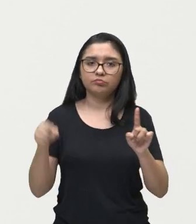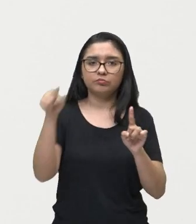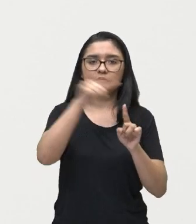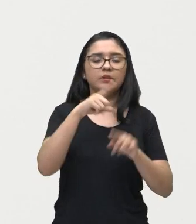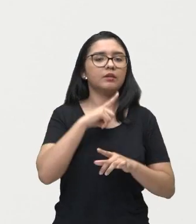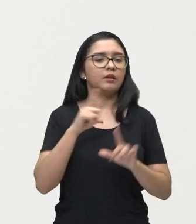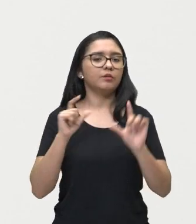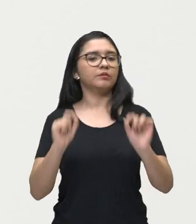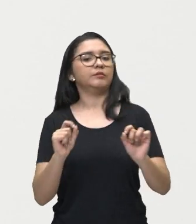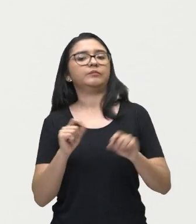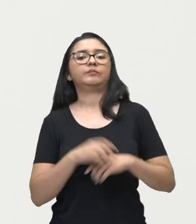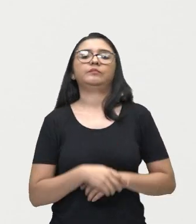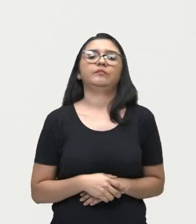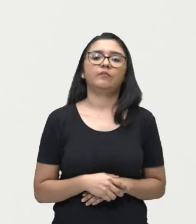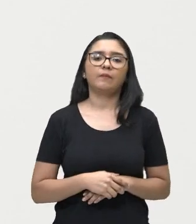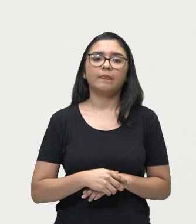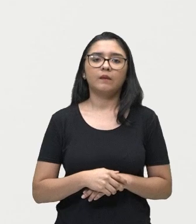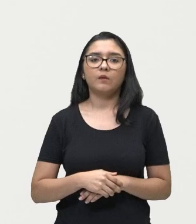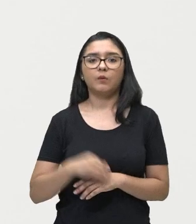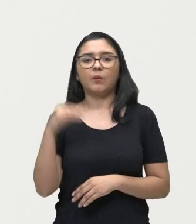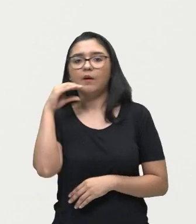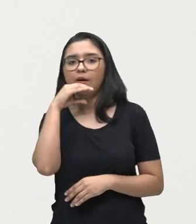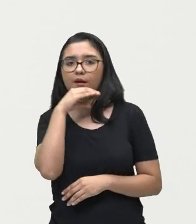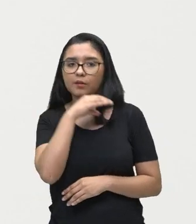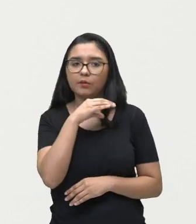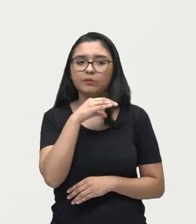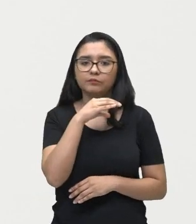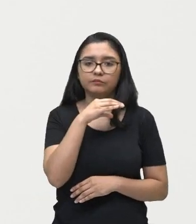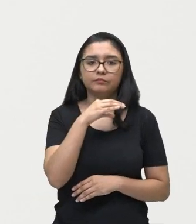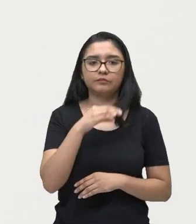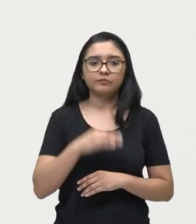é a propagação de calor